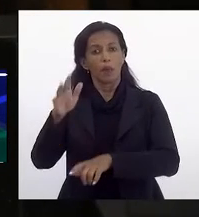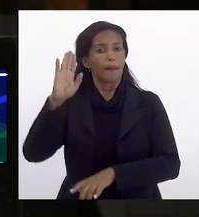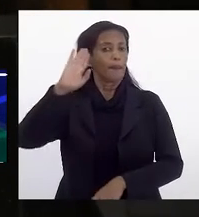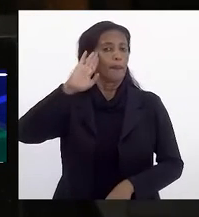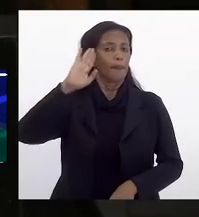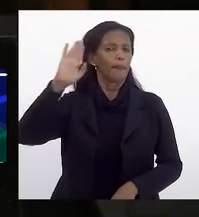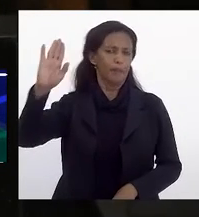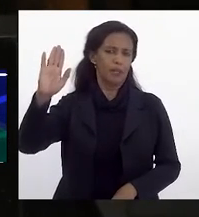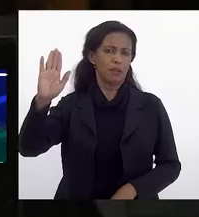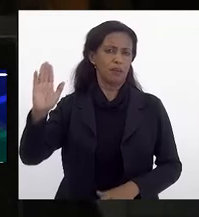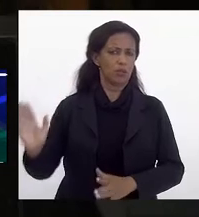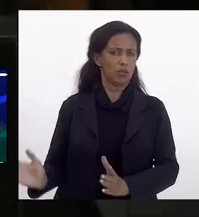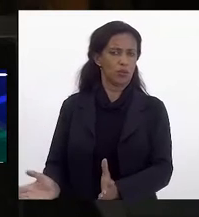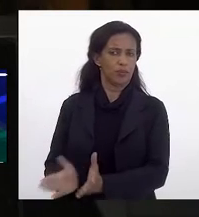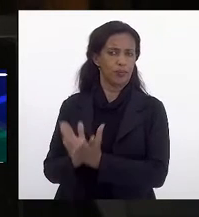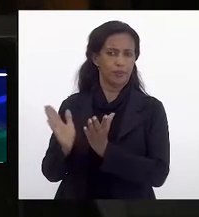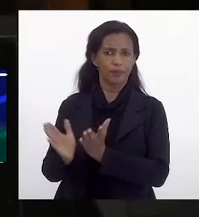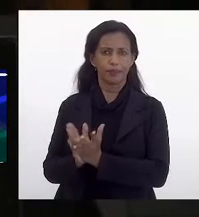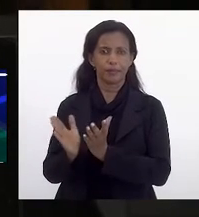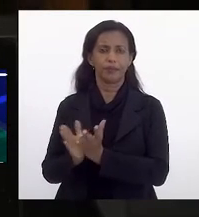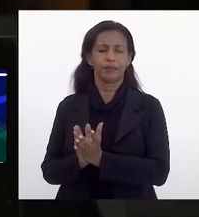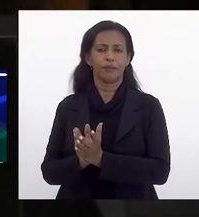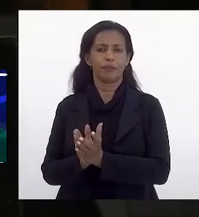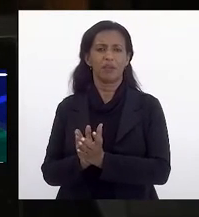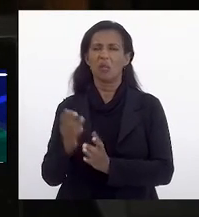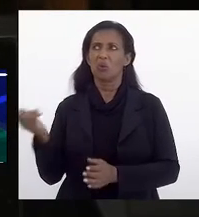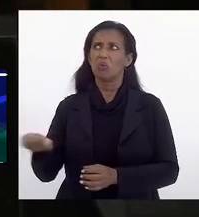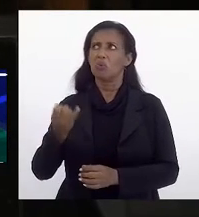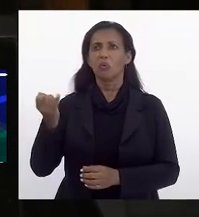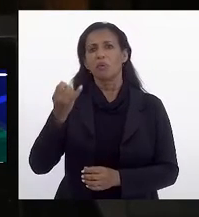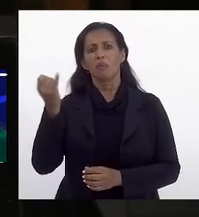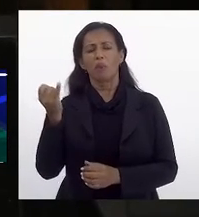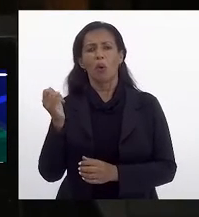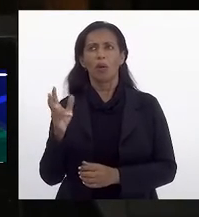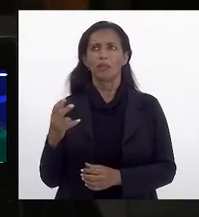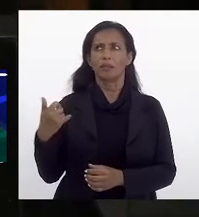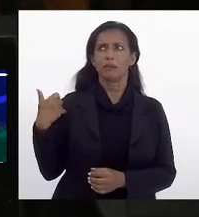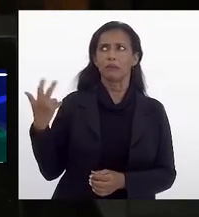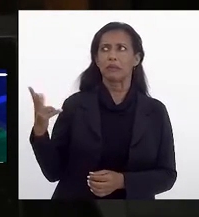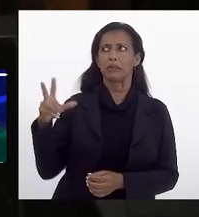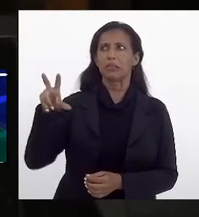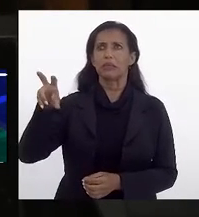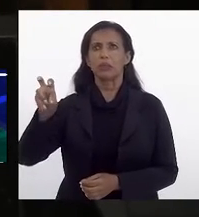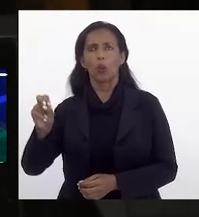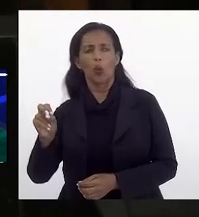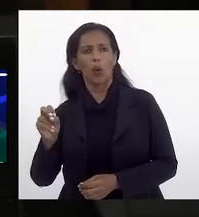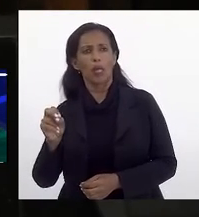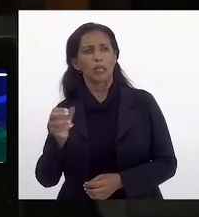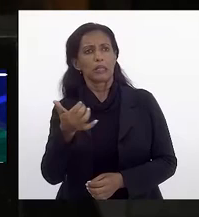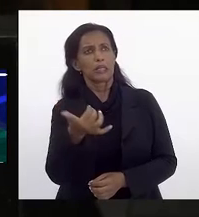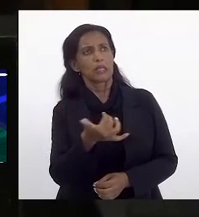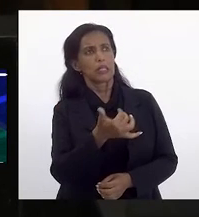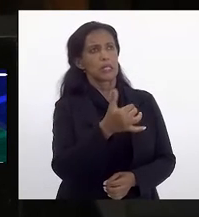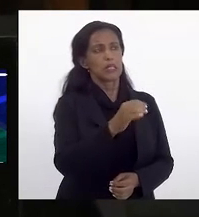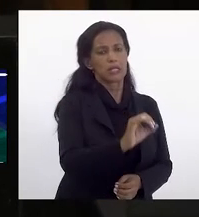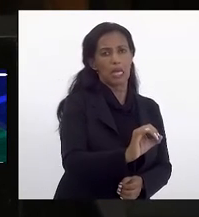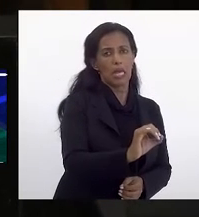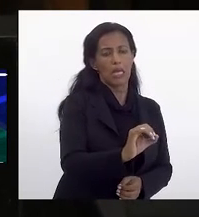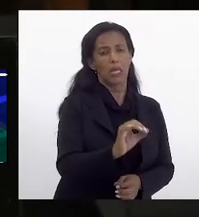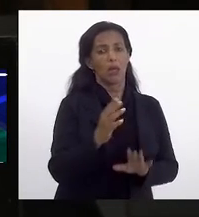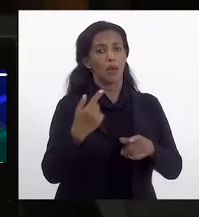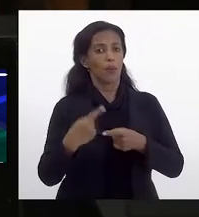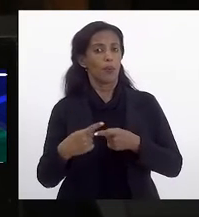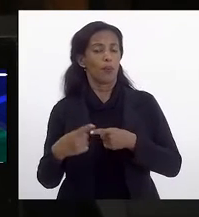principalmente a de menor renda, não importa se é 50, se é 100 reais, porque é a